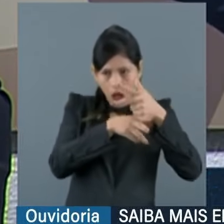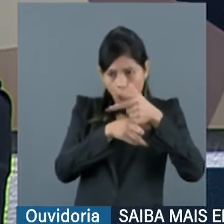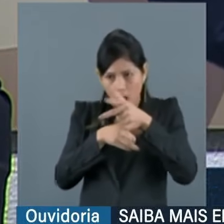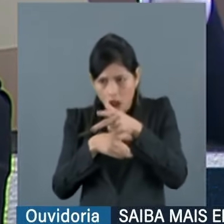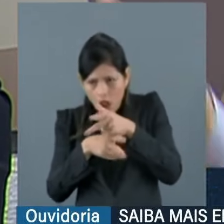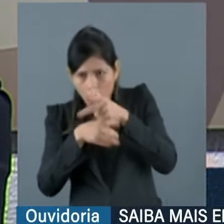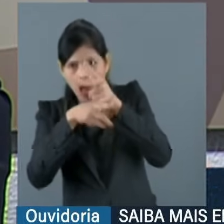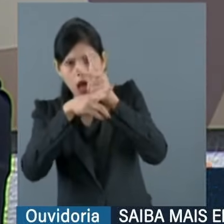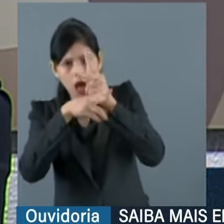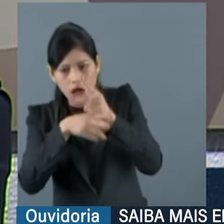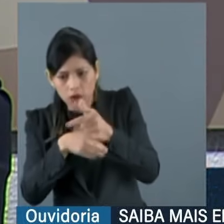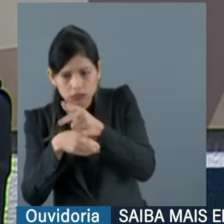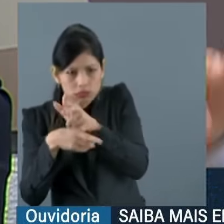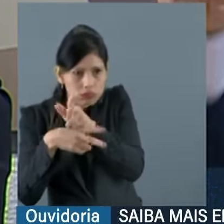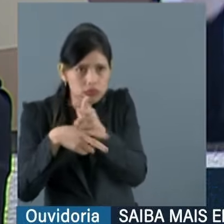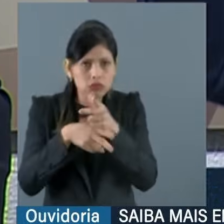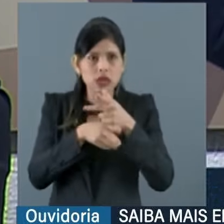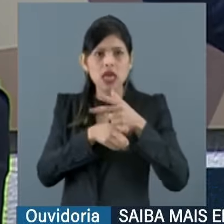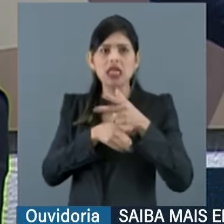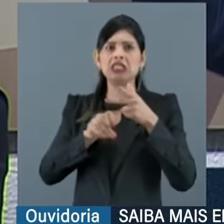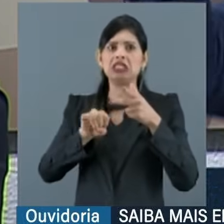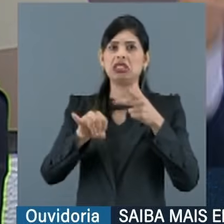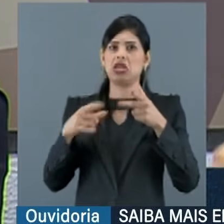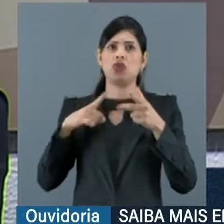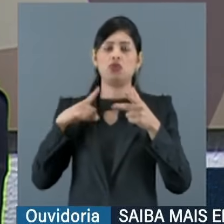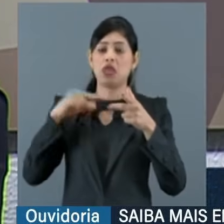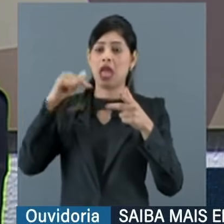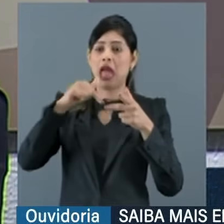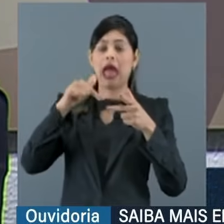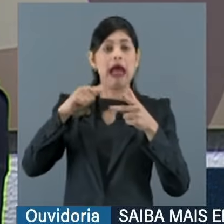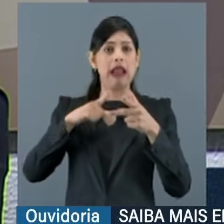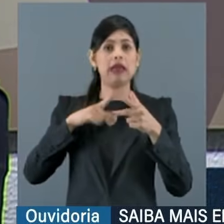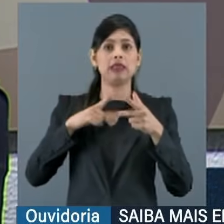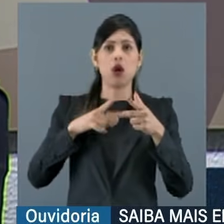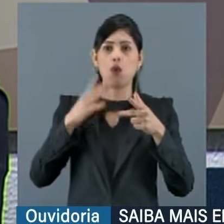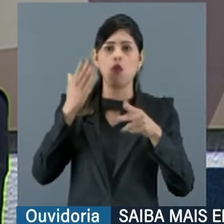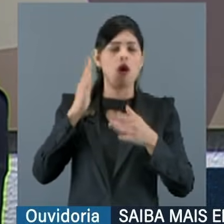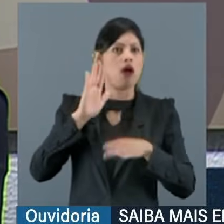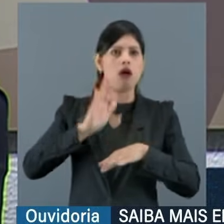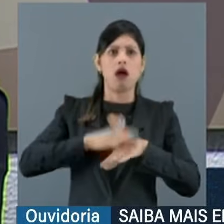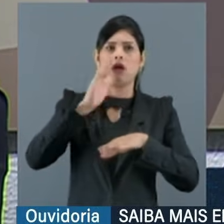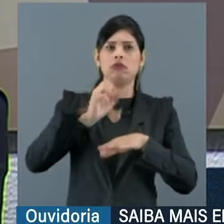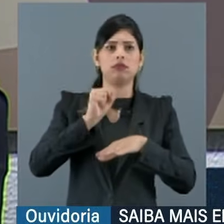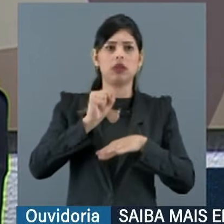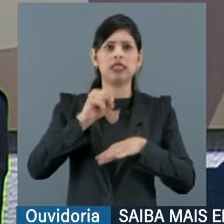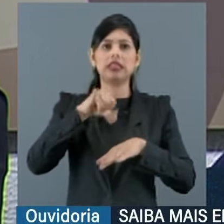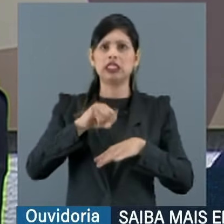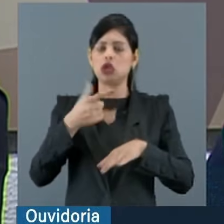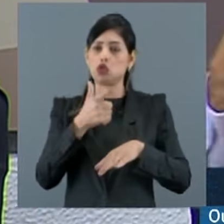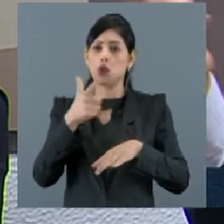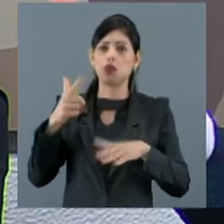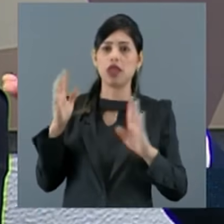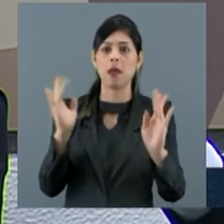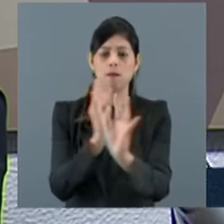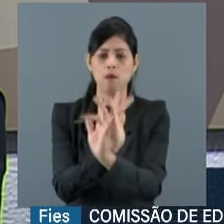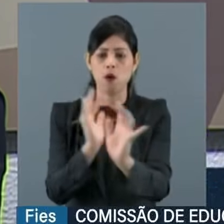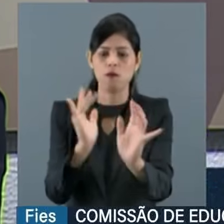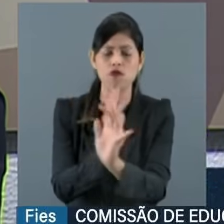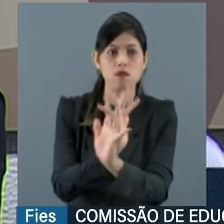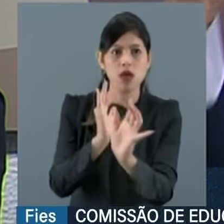não há movimento, elas não ligam. E outras tantas foram examinadas pela Polícia Federal e foram